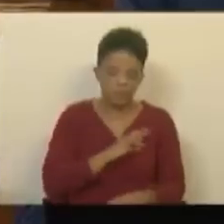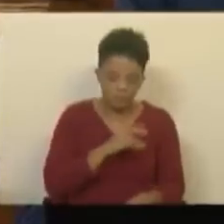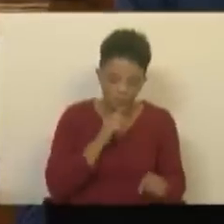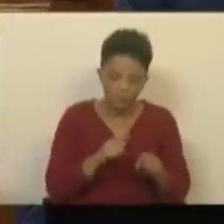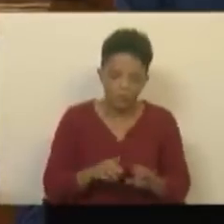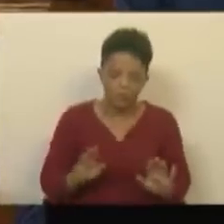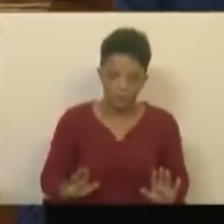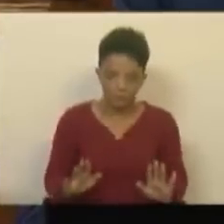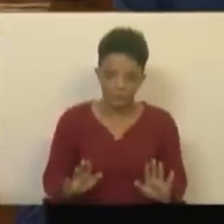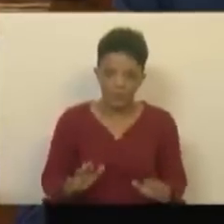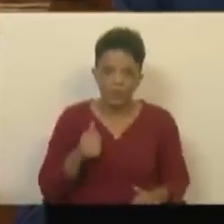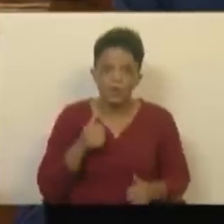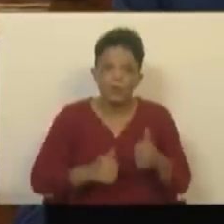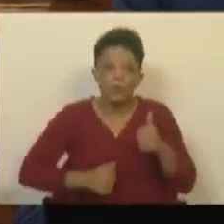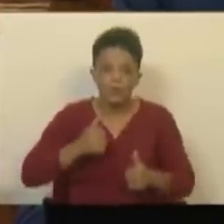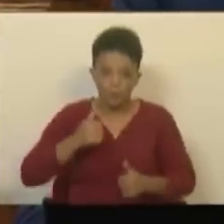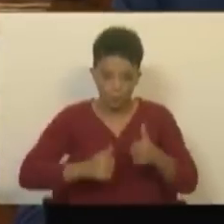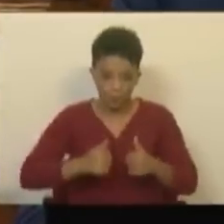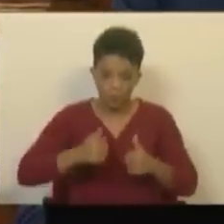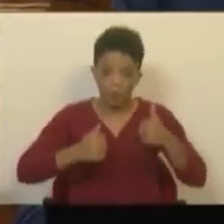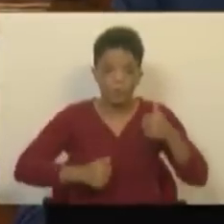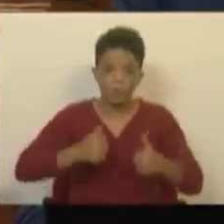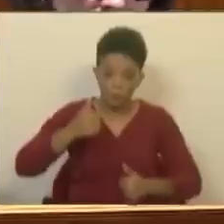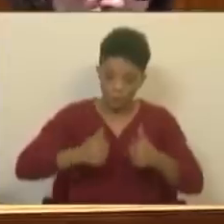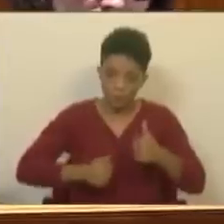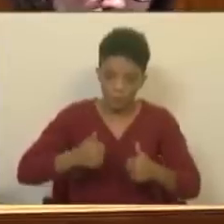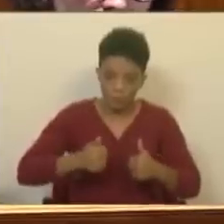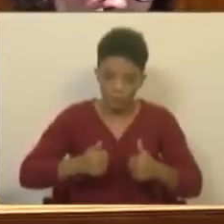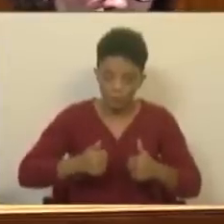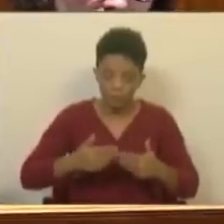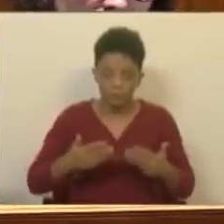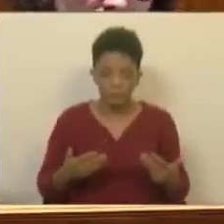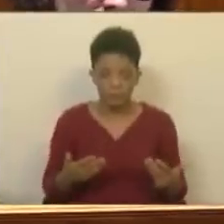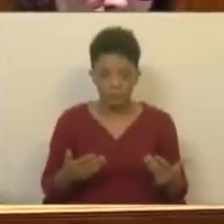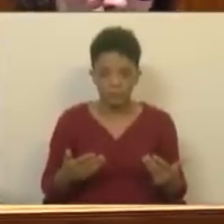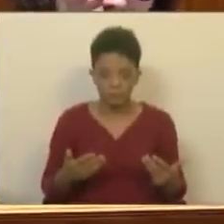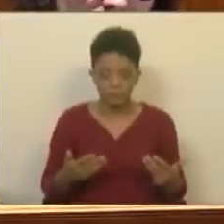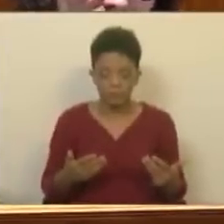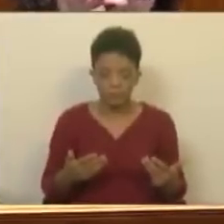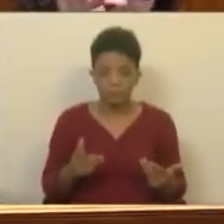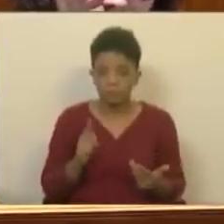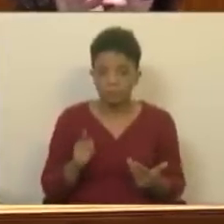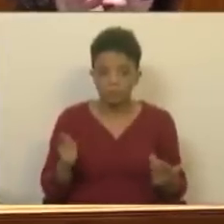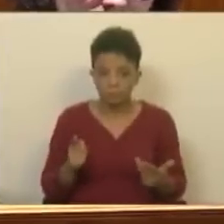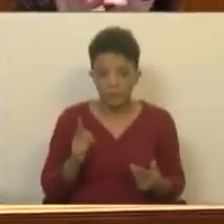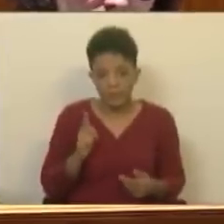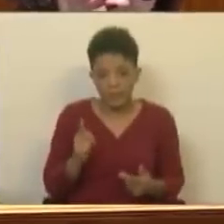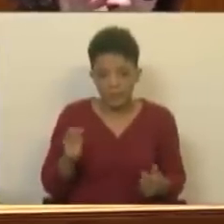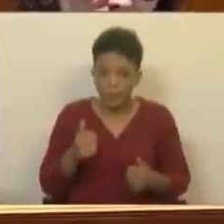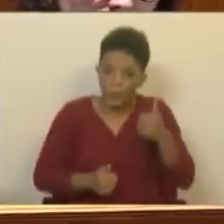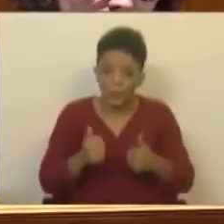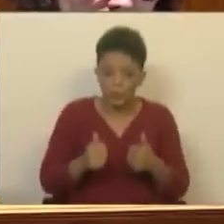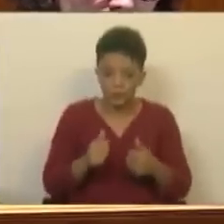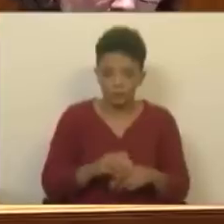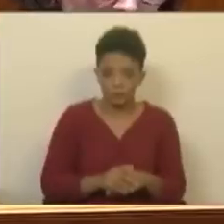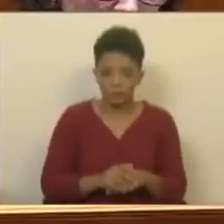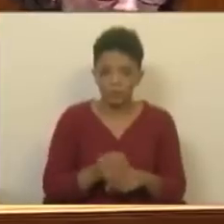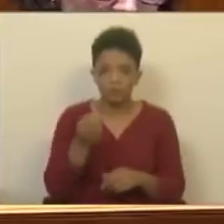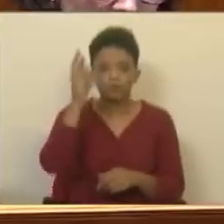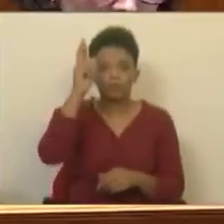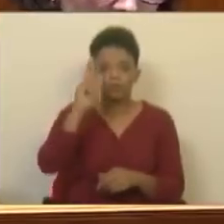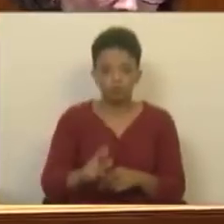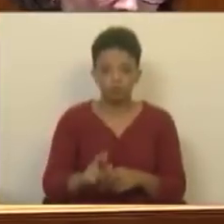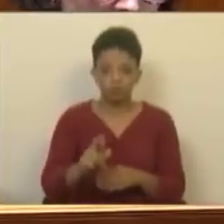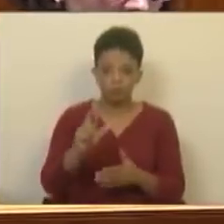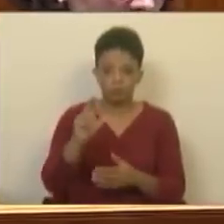deputada os concursos os concursos os concursos são precisamente isso é fixado uma verba